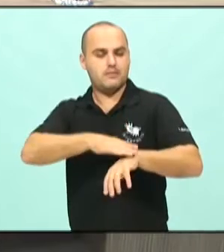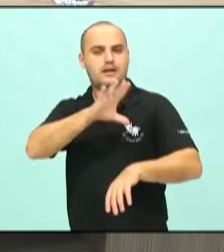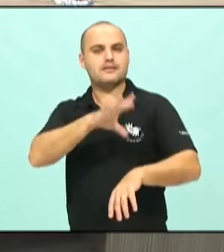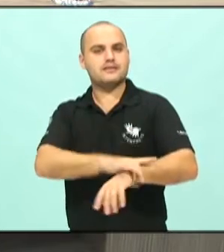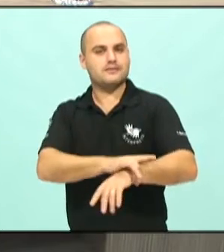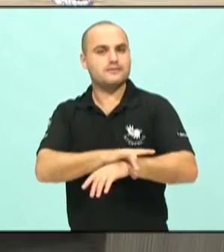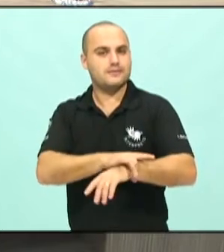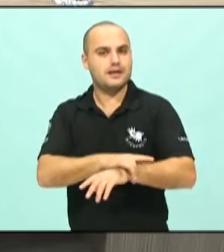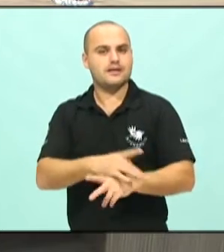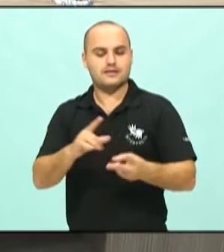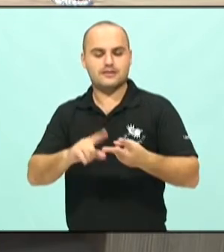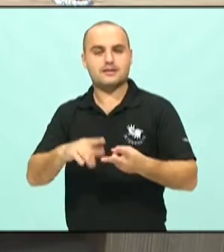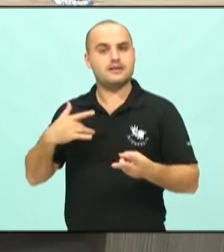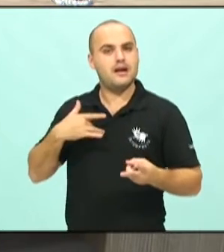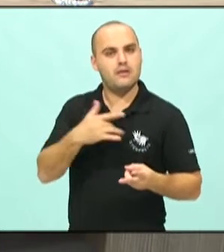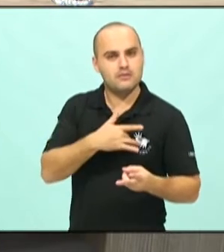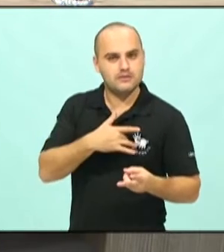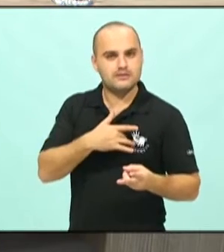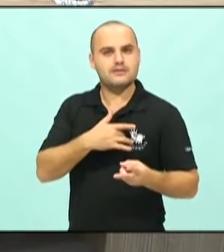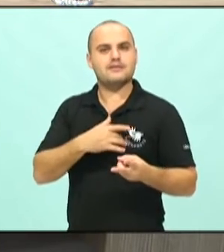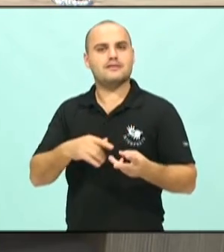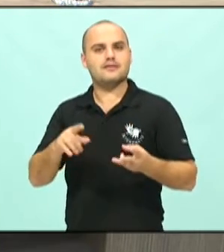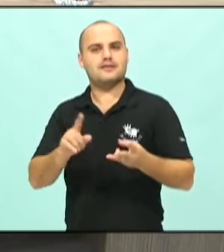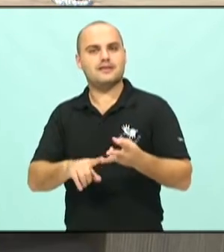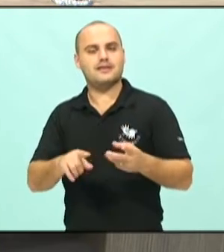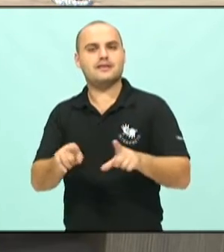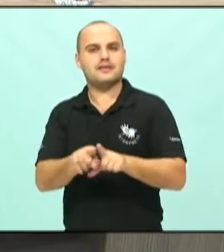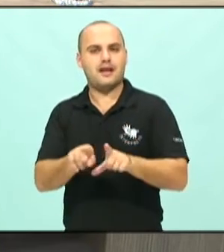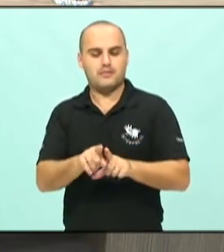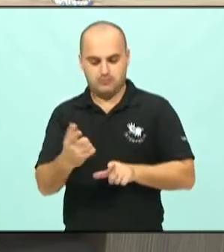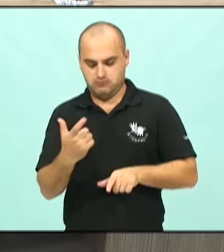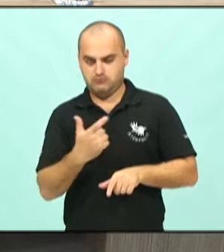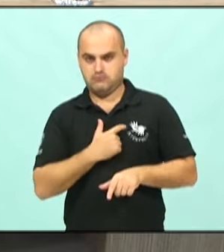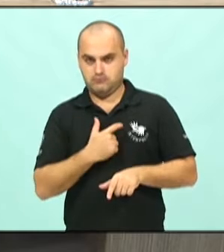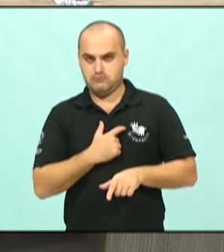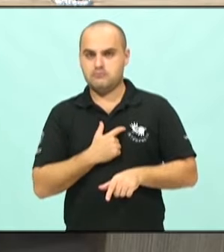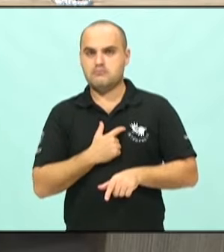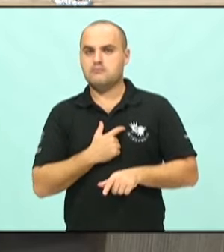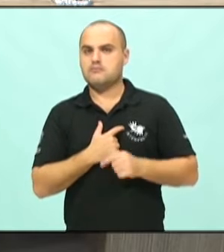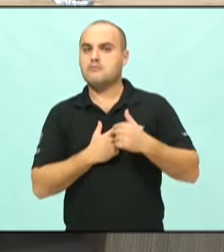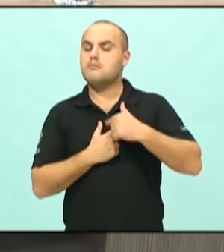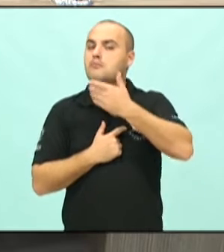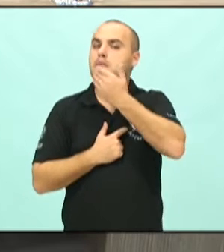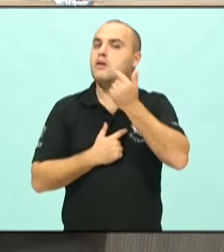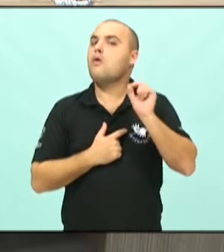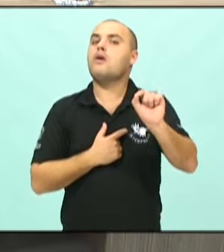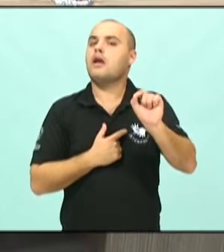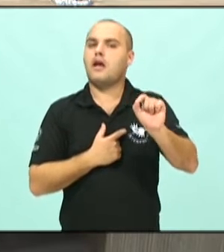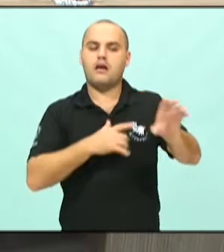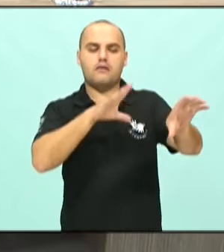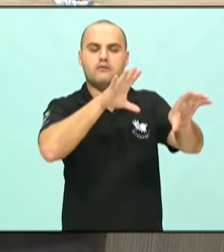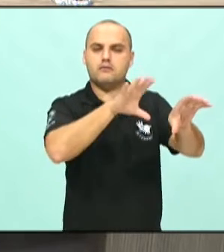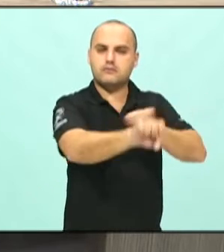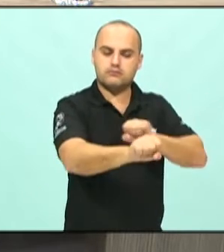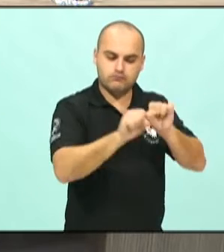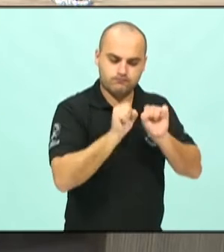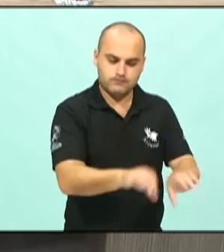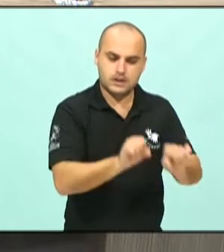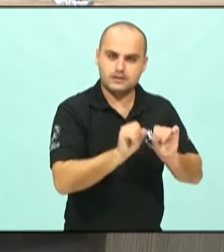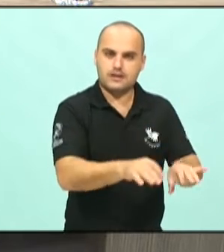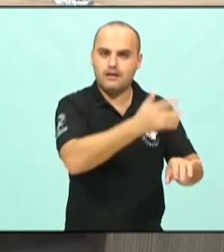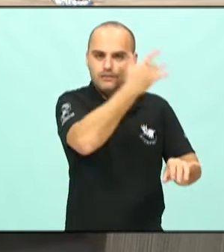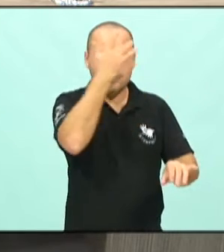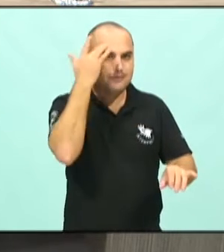refletir na saúde e, acima de tudo, do que carregar uma medalha no peito, eu acho que formar um grande cidadão. A gente tem que formar, dentro do esporte,